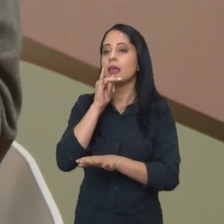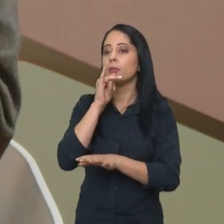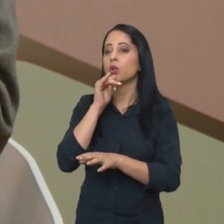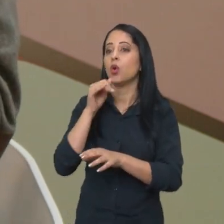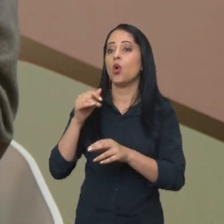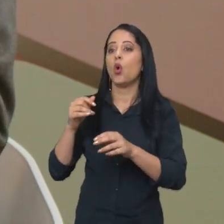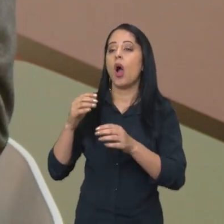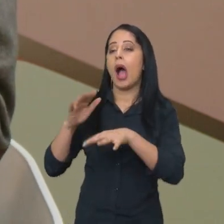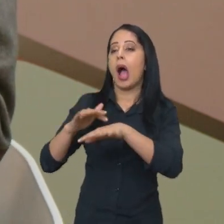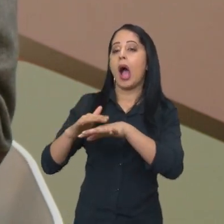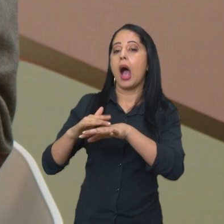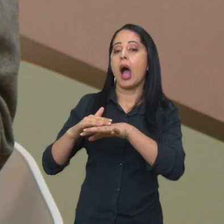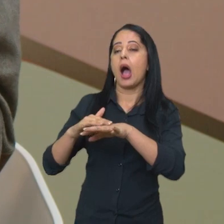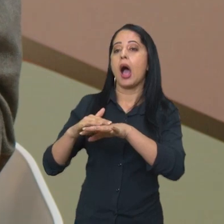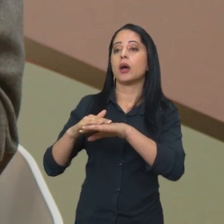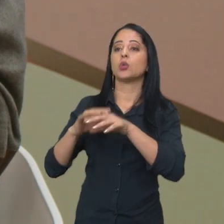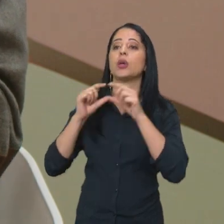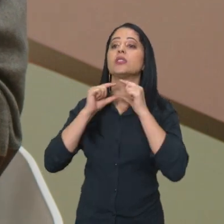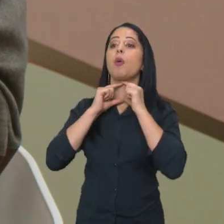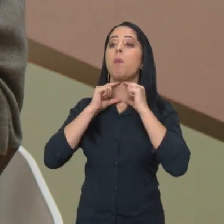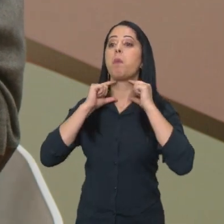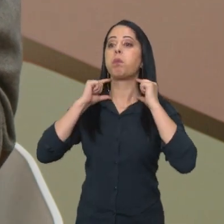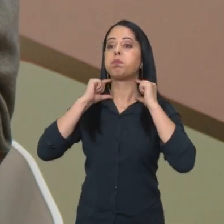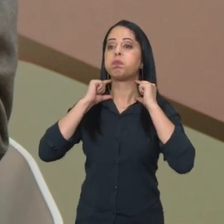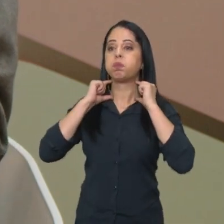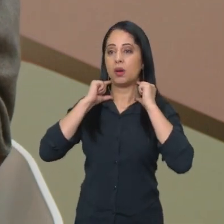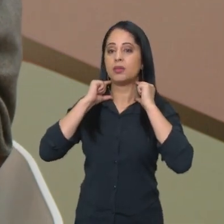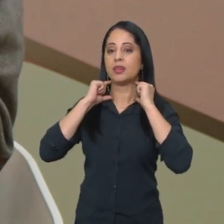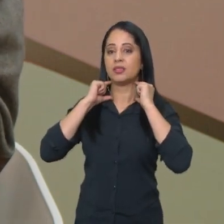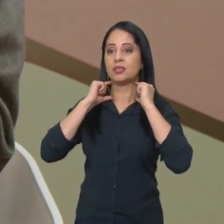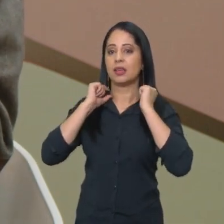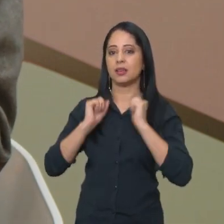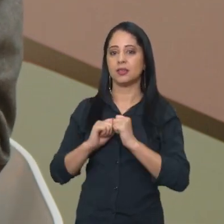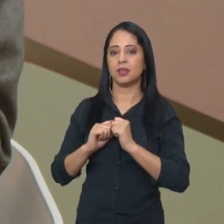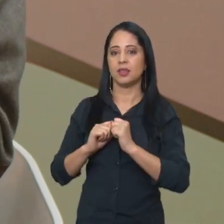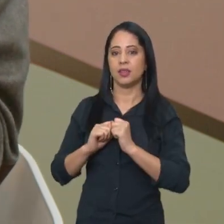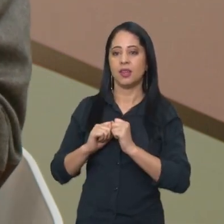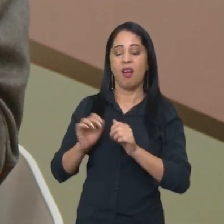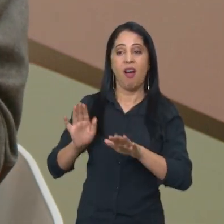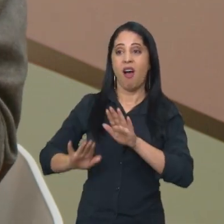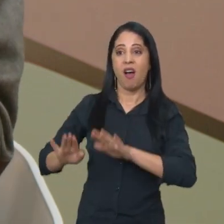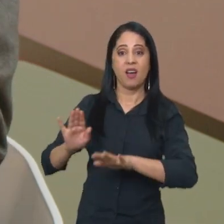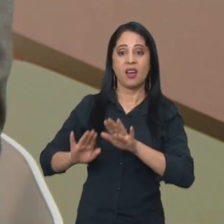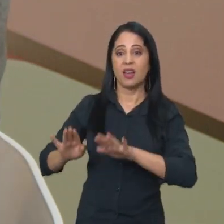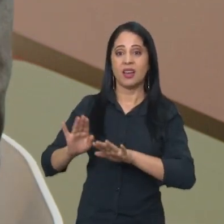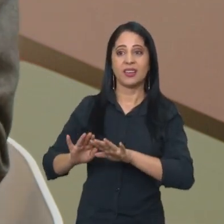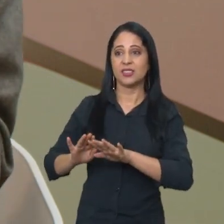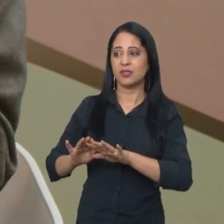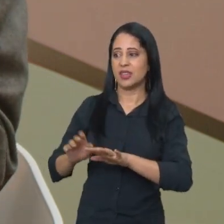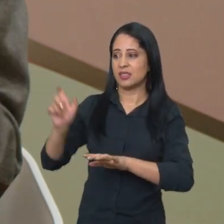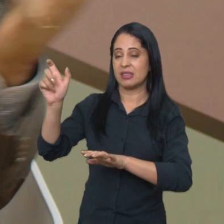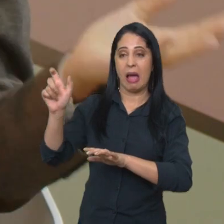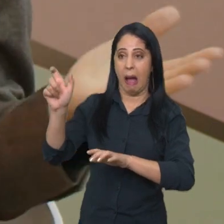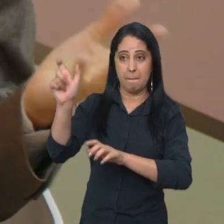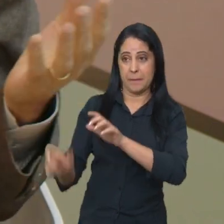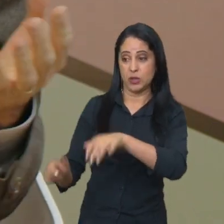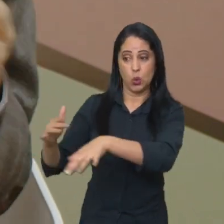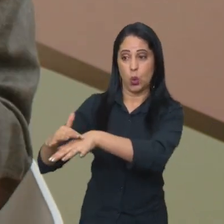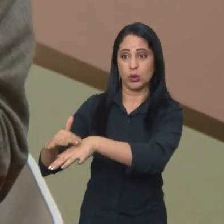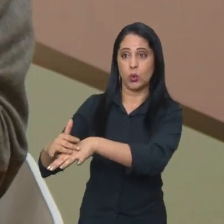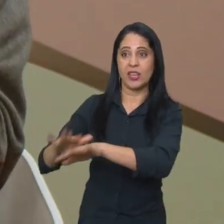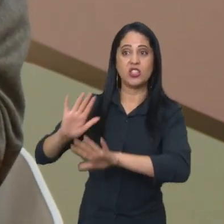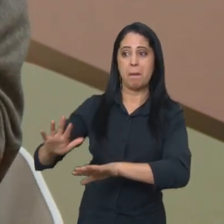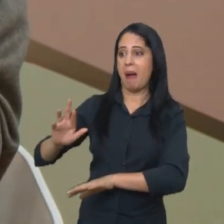tireoide. Tireoide é clássico, porque o paciente tem uma doença e não tem nada a ver com Alzheimer, que eu falei da